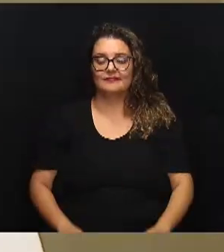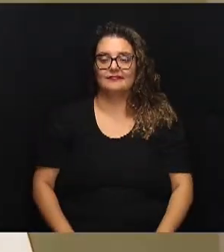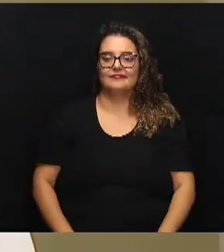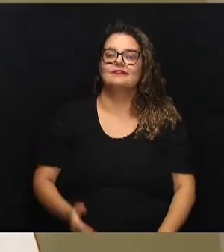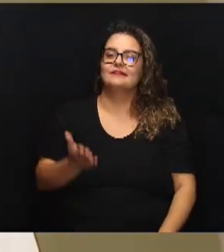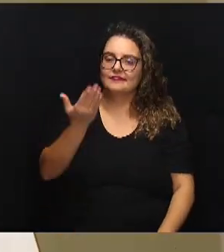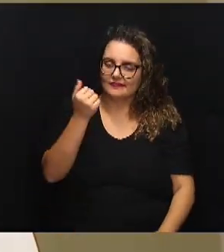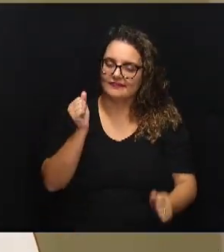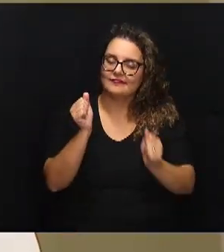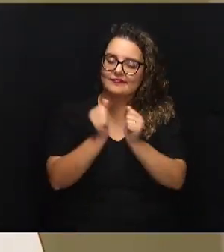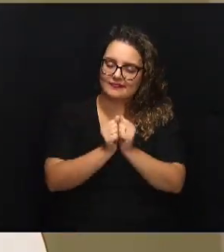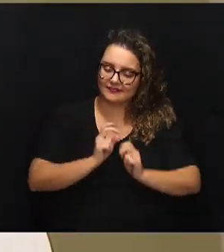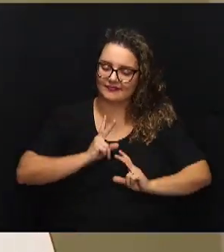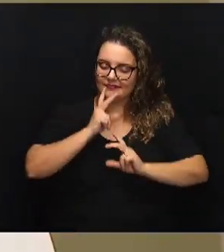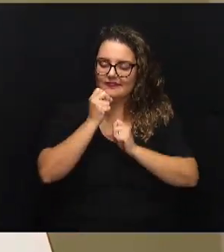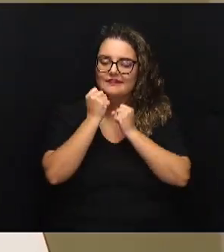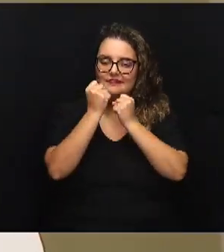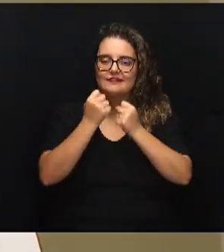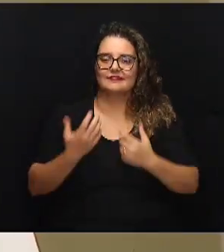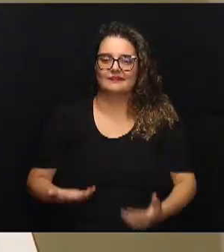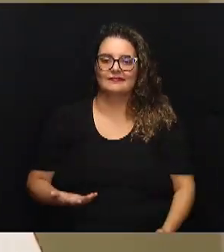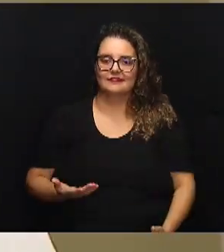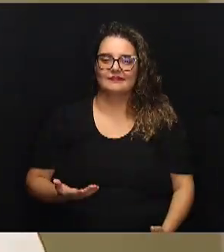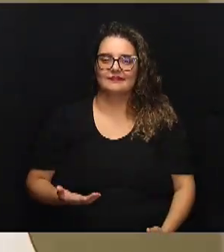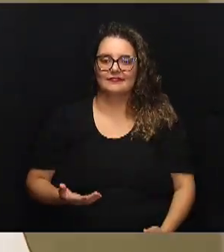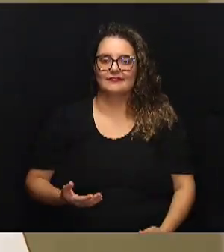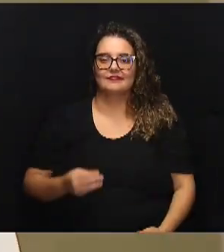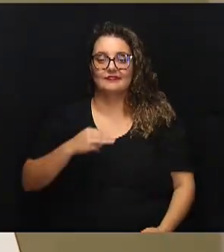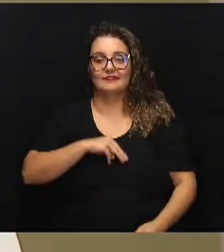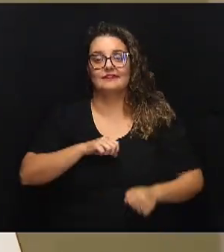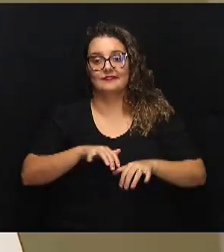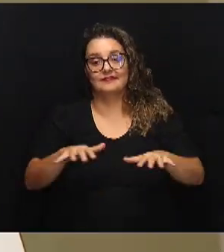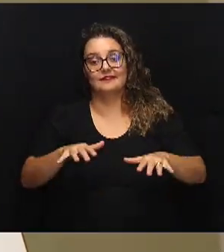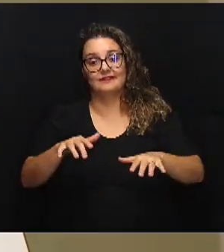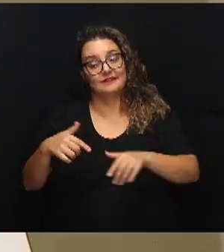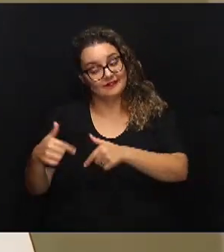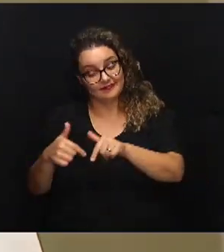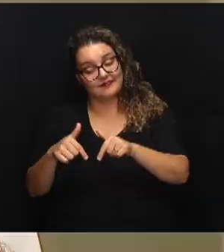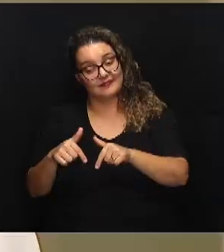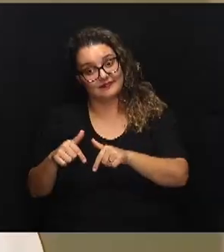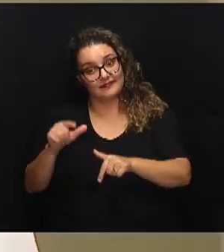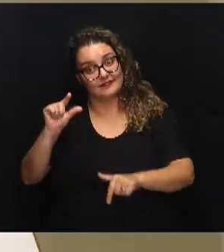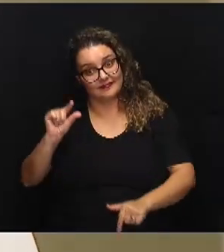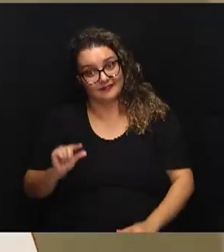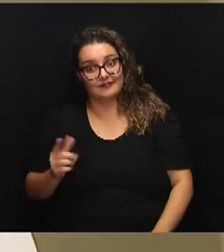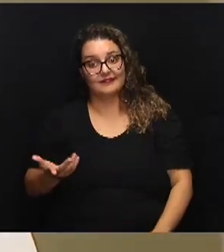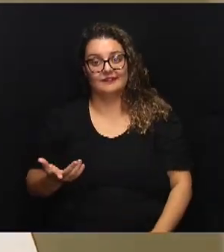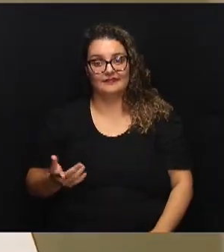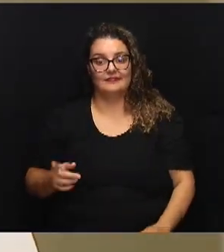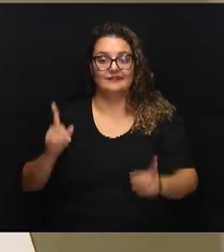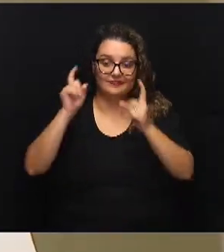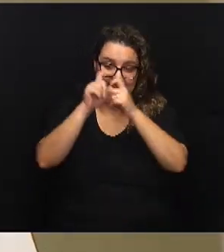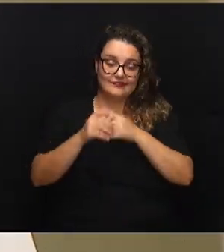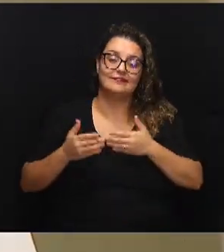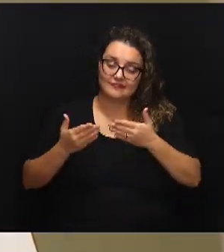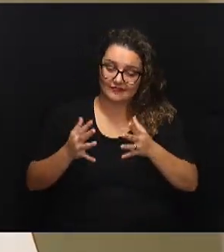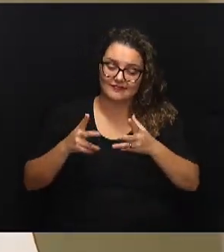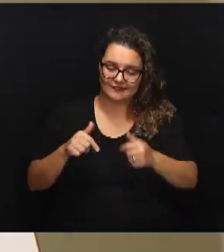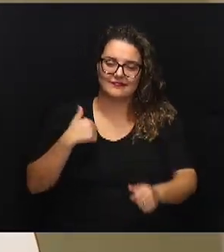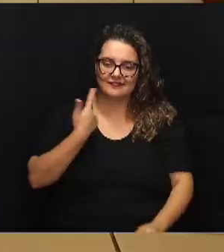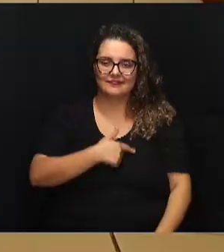com a gente, soma força. A messa é grande, os operários são poucos. Esse desafio é todo